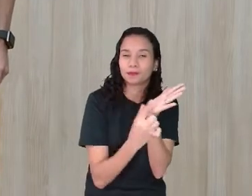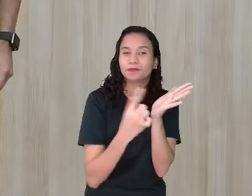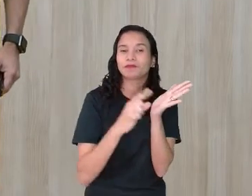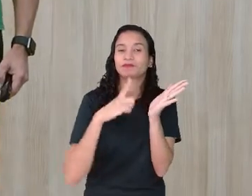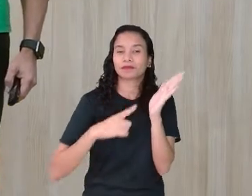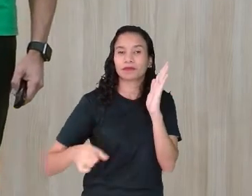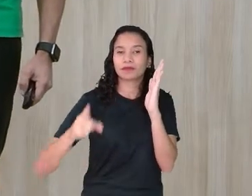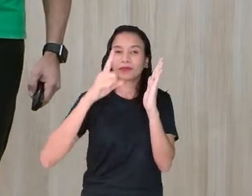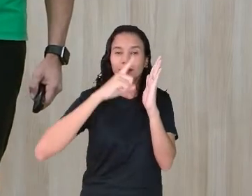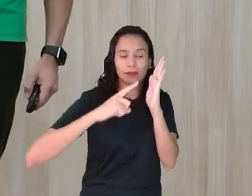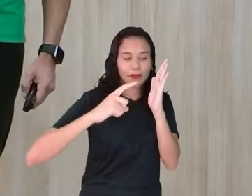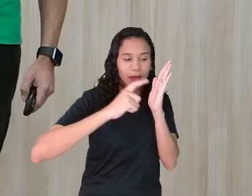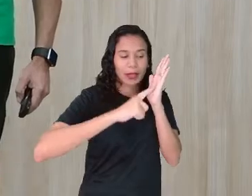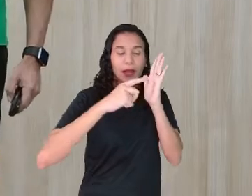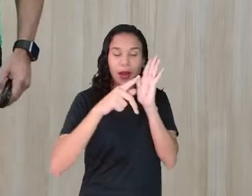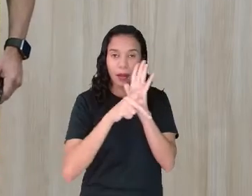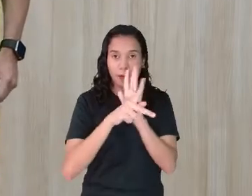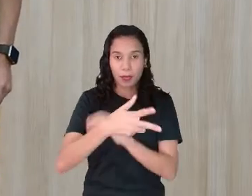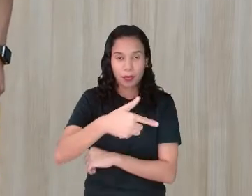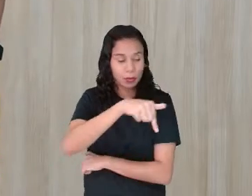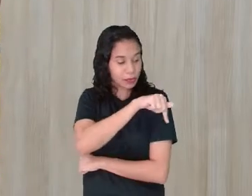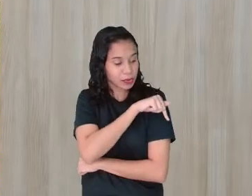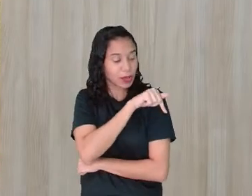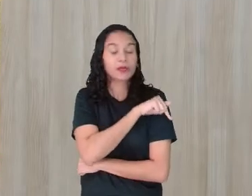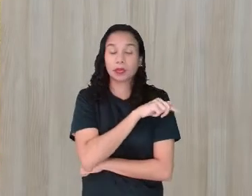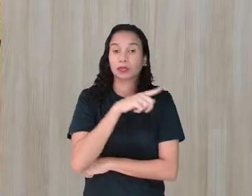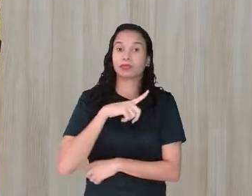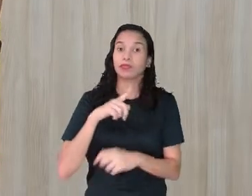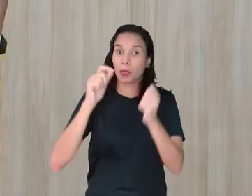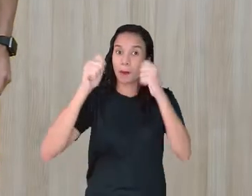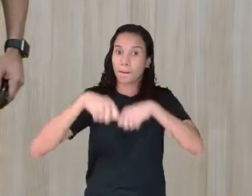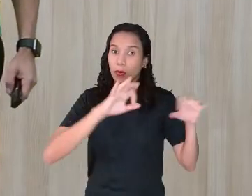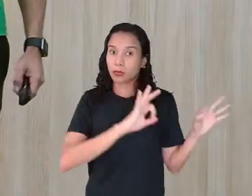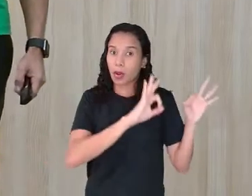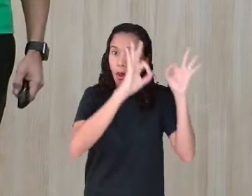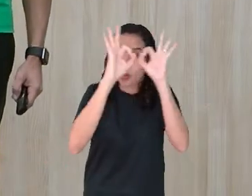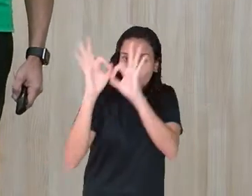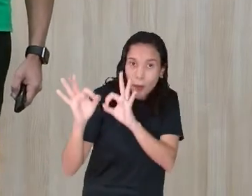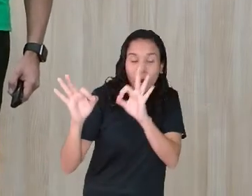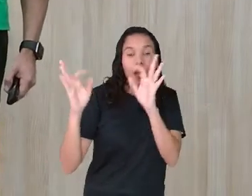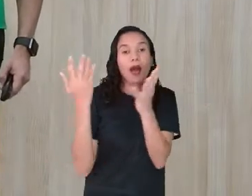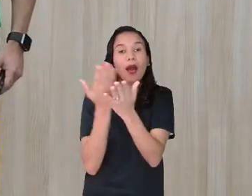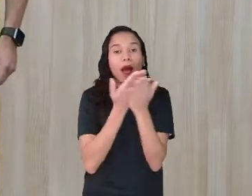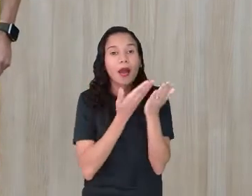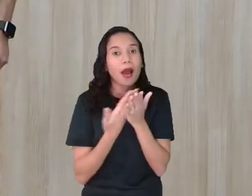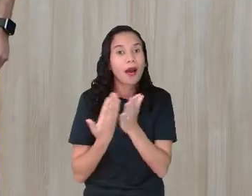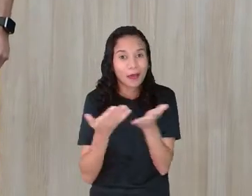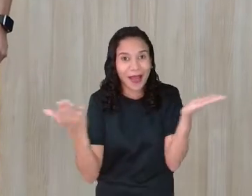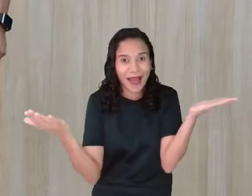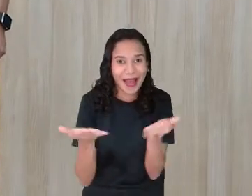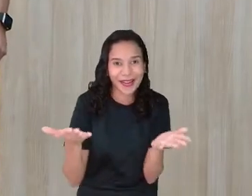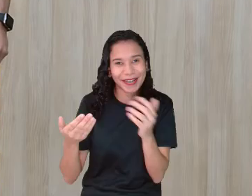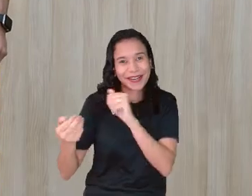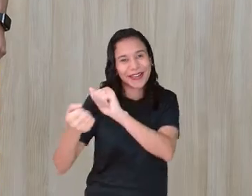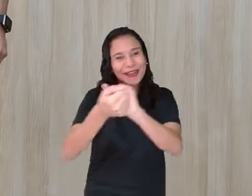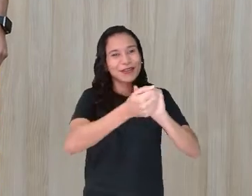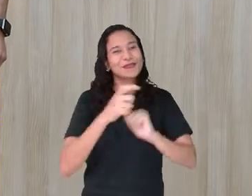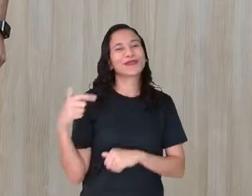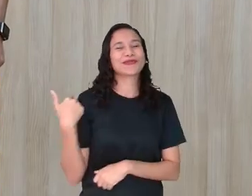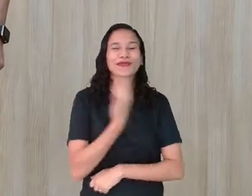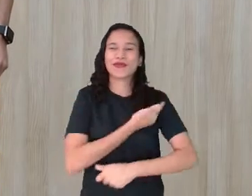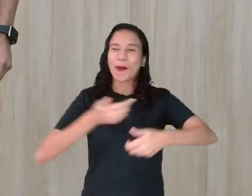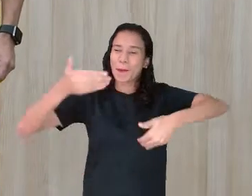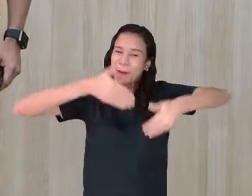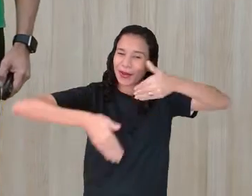vai clicar lá na aba do 7º ano e vai poder acompanhar e assistir a aula ao vivo com a gente,